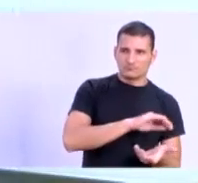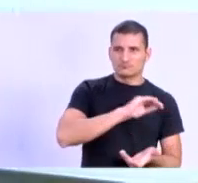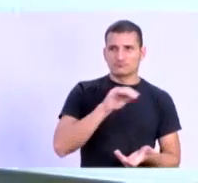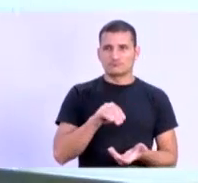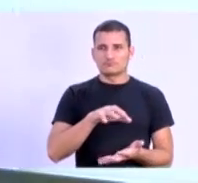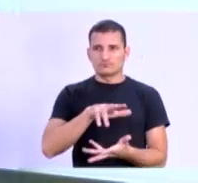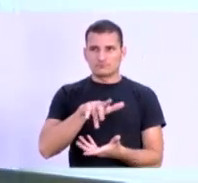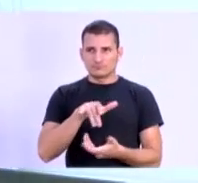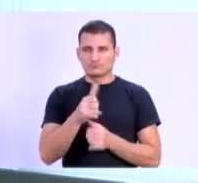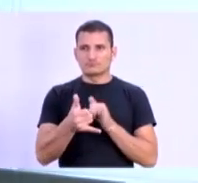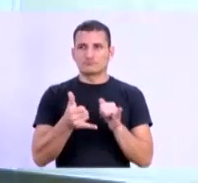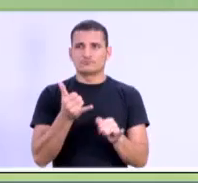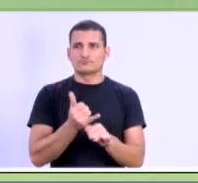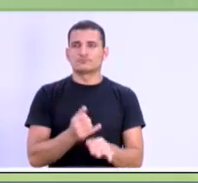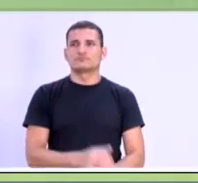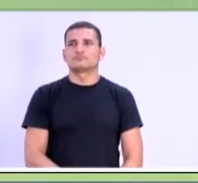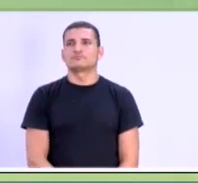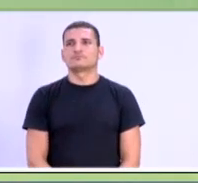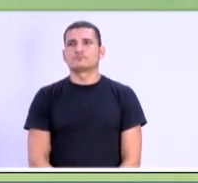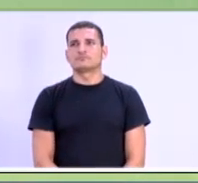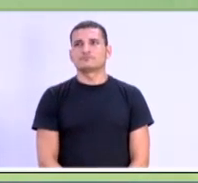lá.